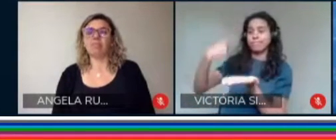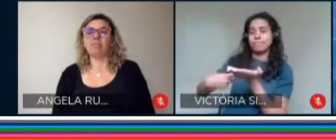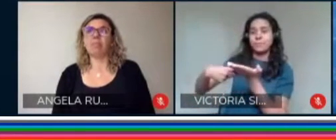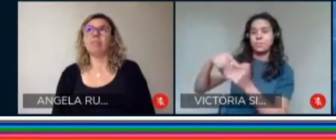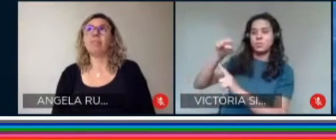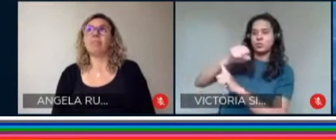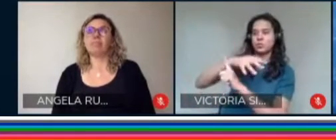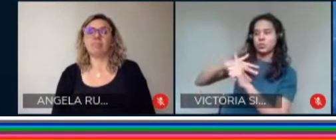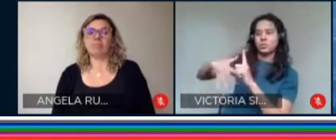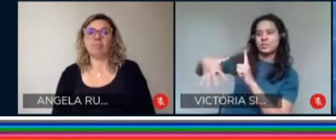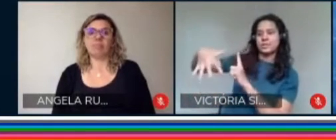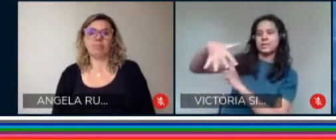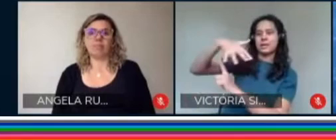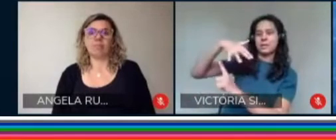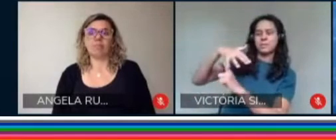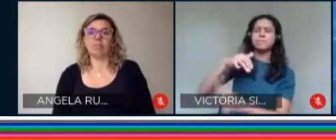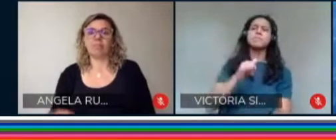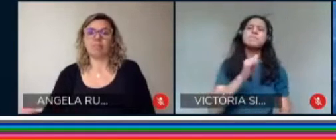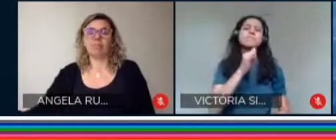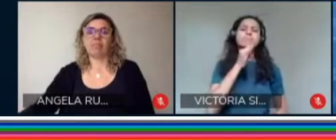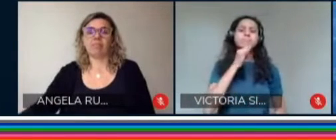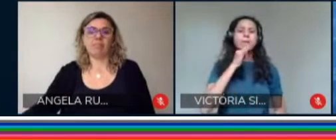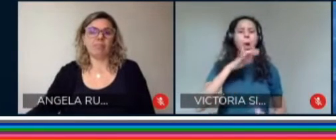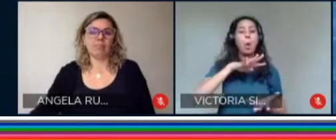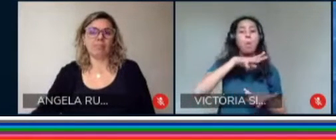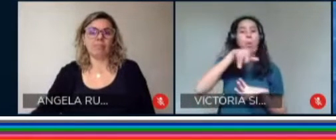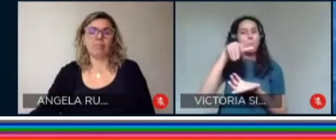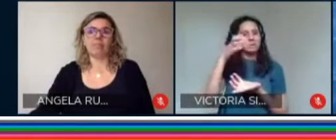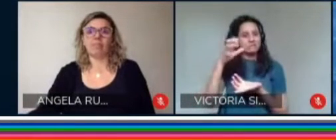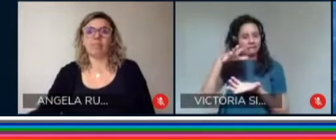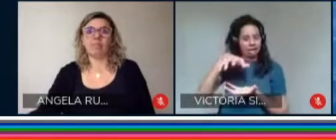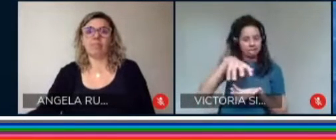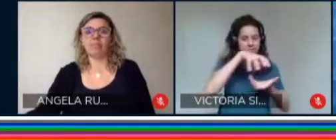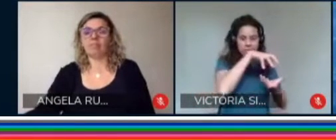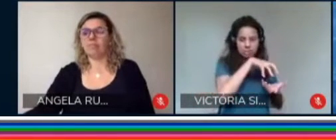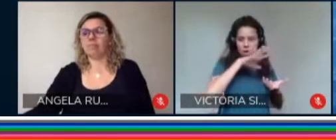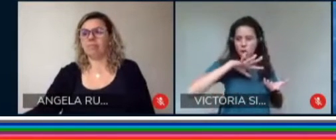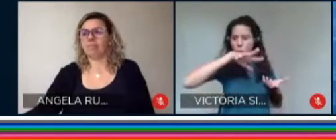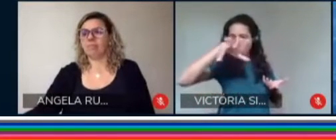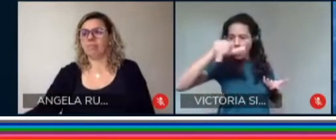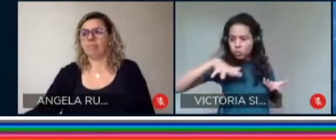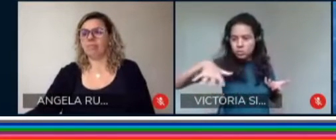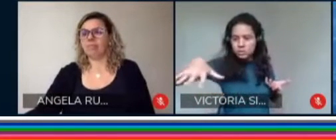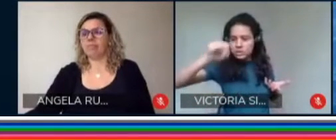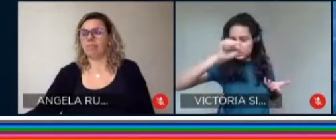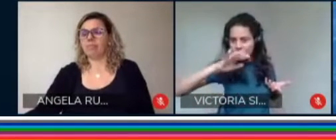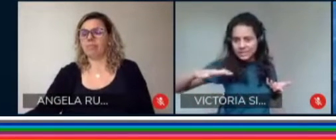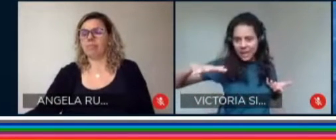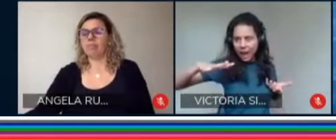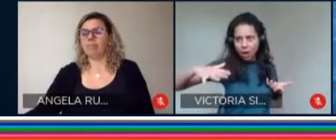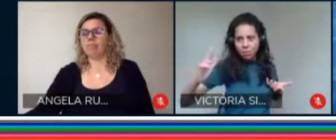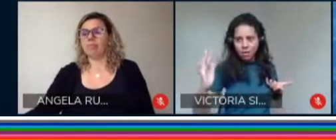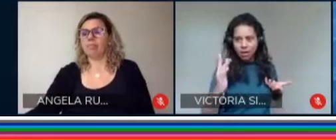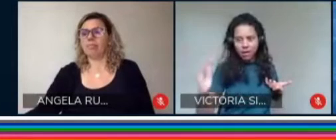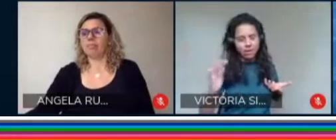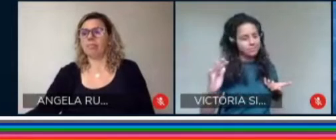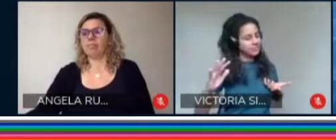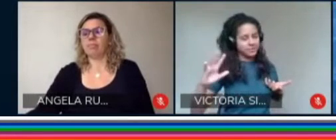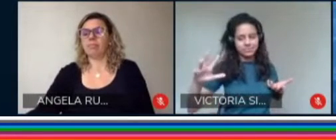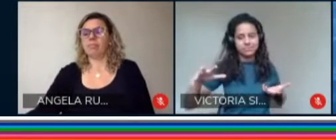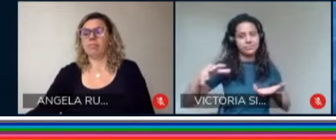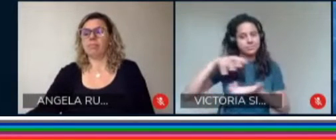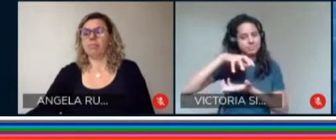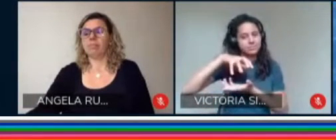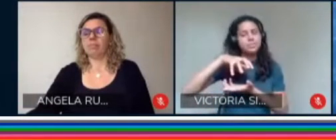isolada, não é possível você produzir trabalhos acadêmicos científicos sem conversar com